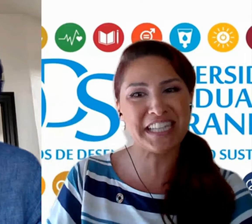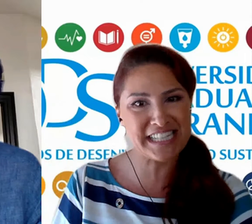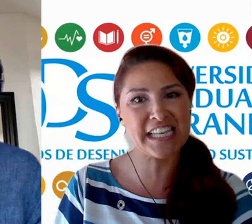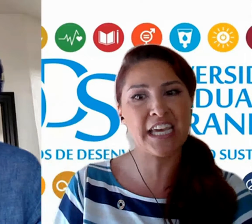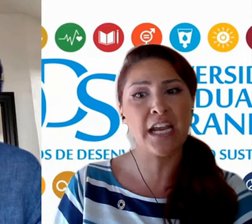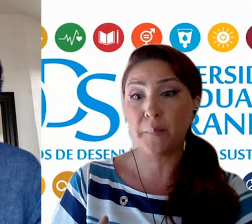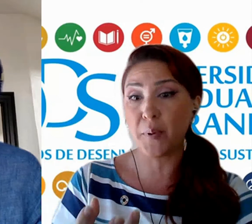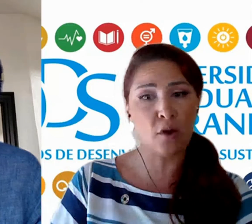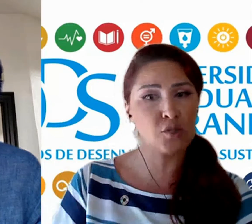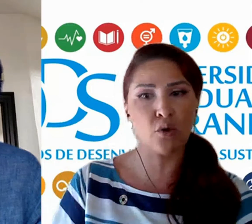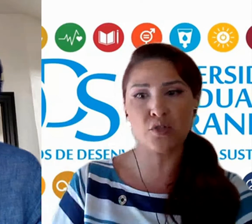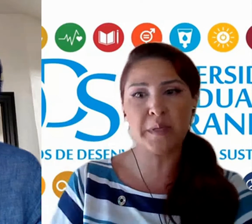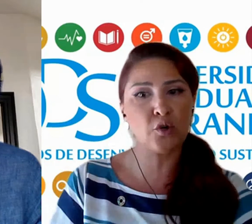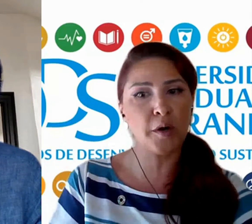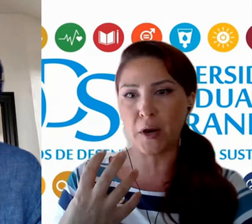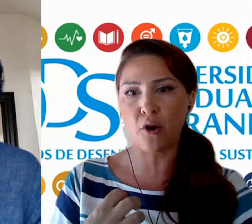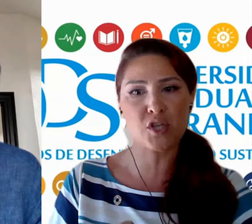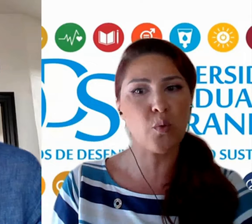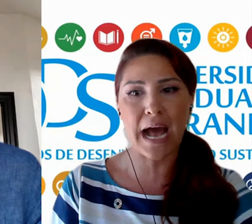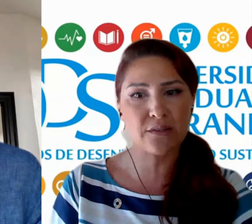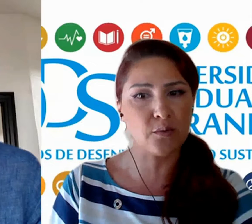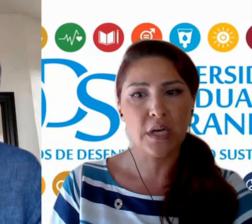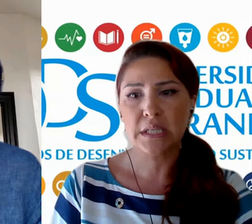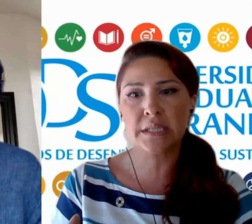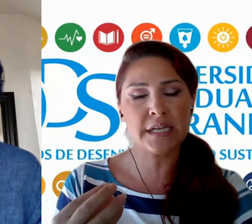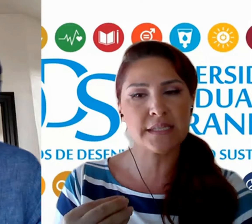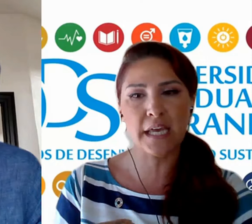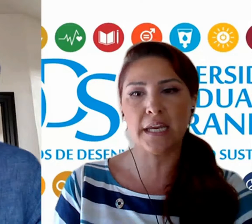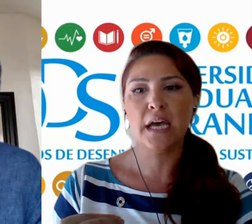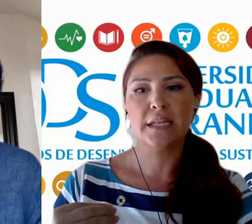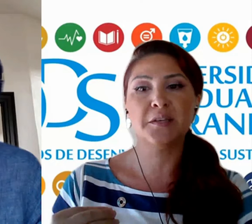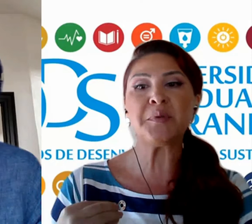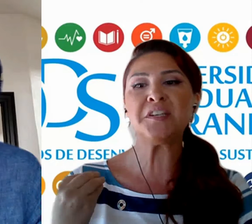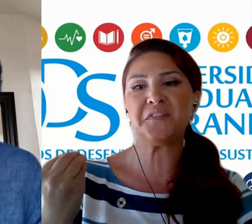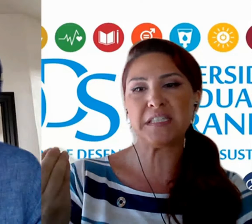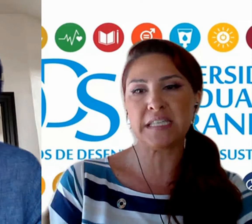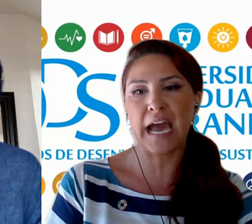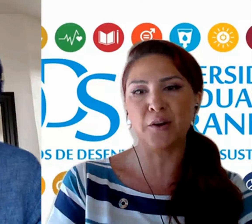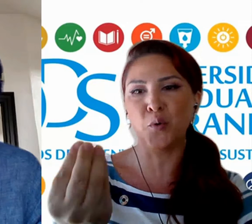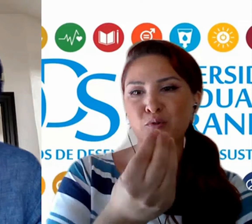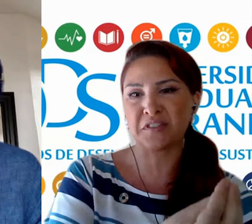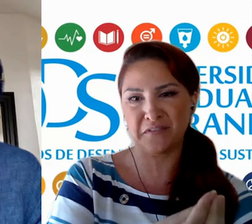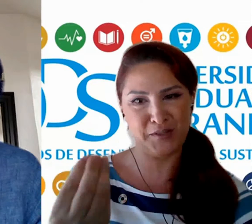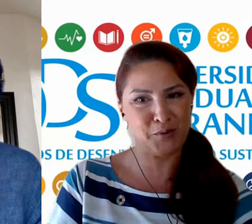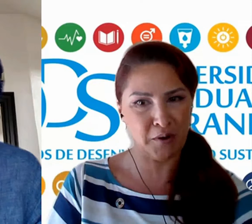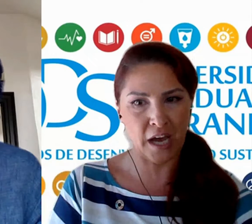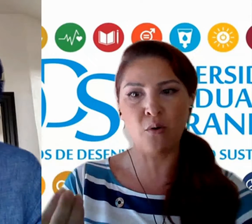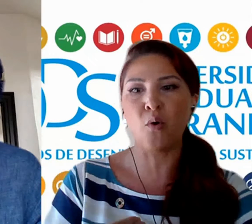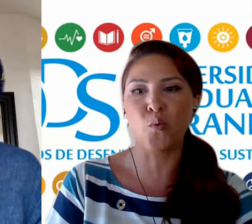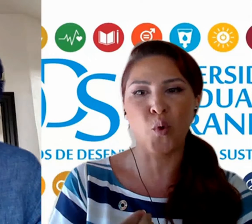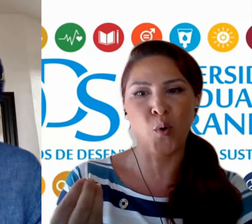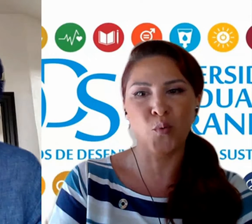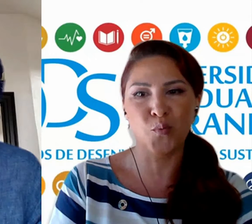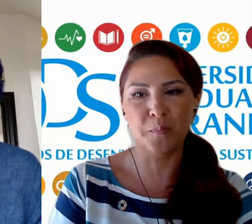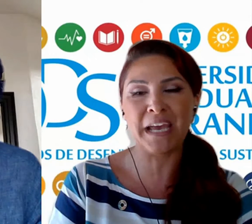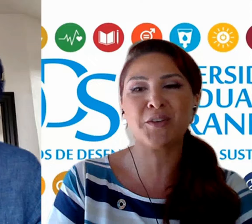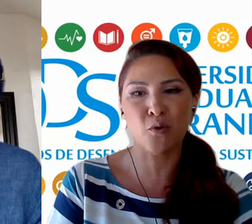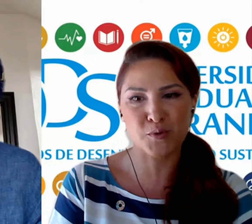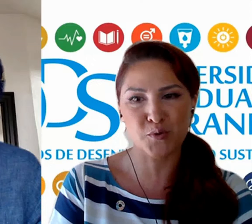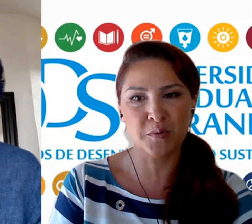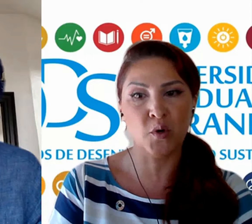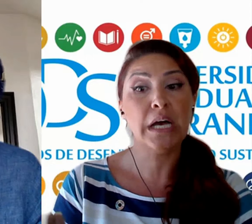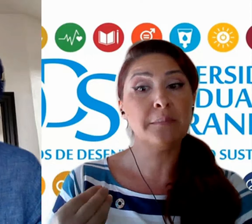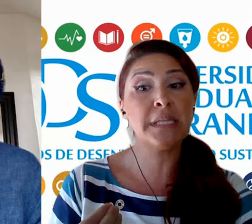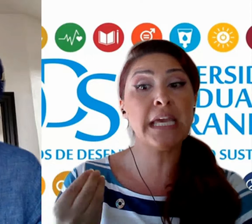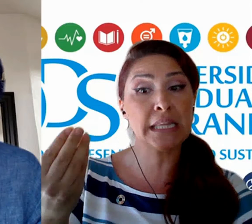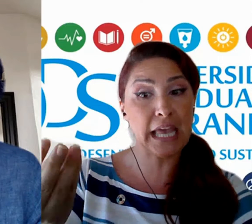que trazer para o nosso consumidor, para o nosso ato de trazer, de beneficiar um serviço ou não, ou um bem de